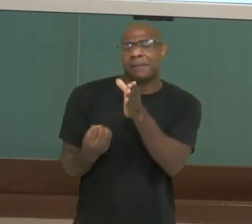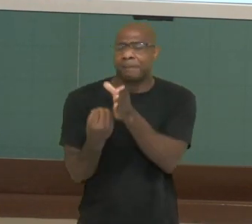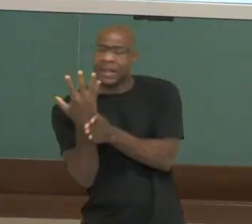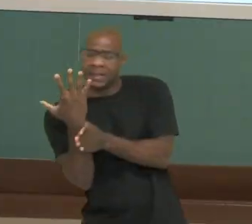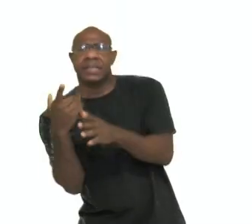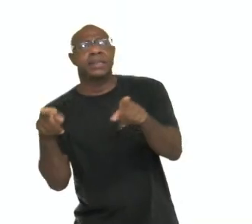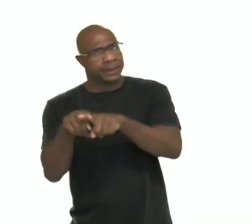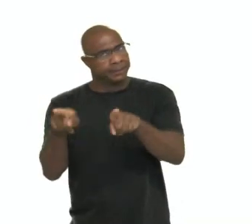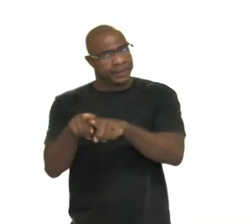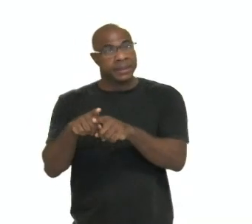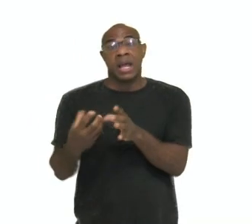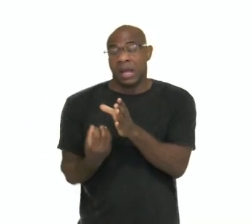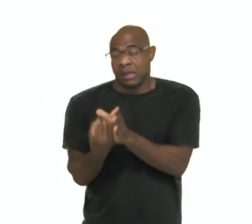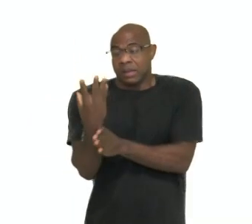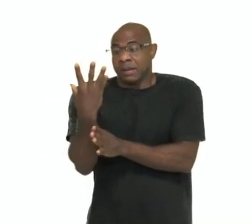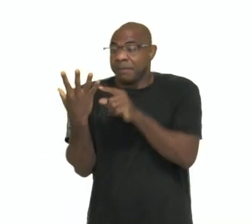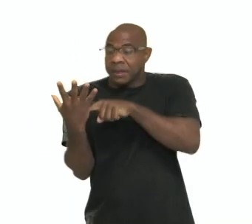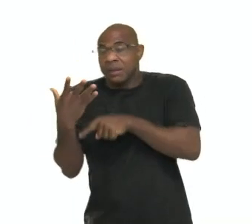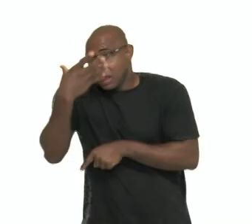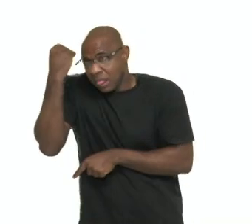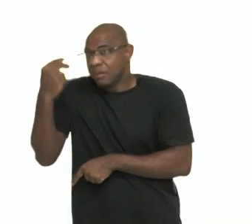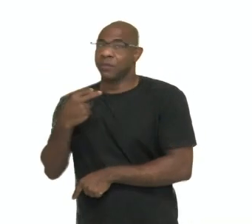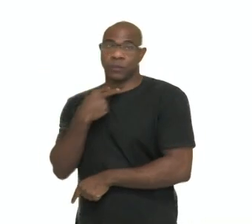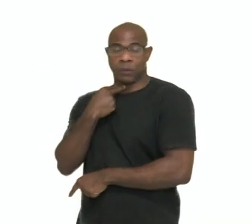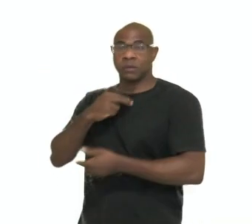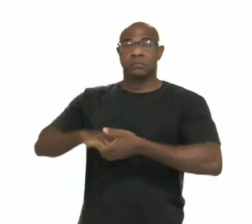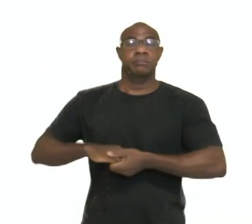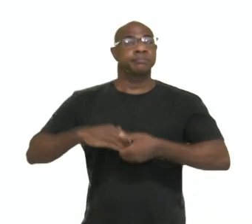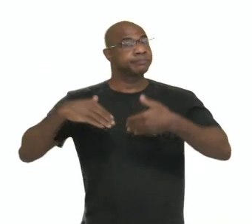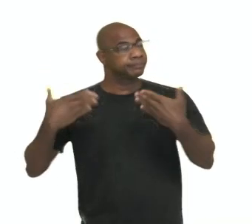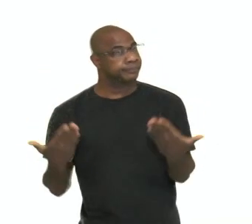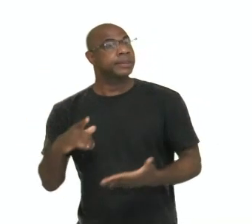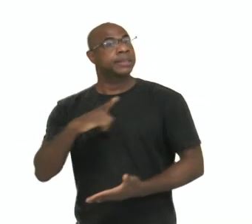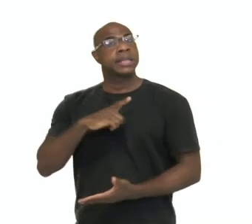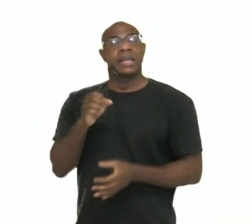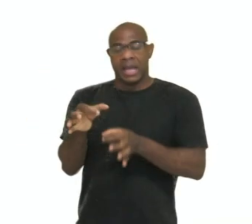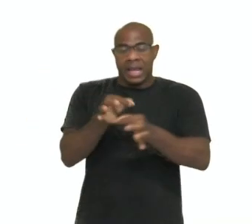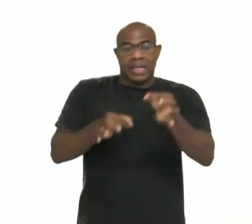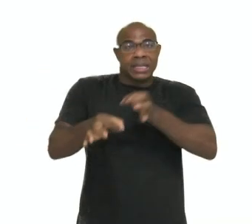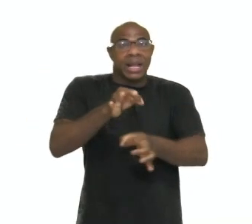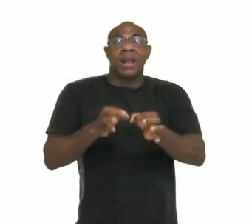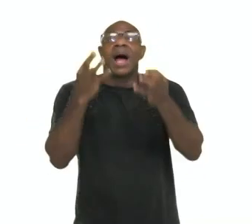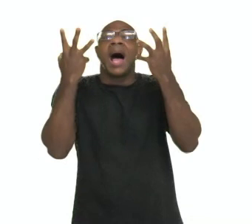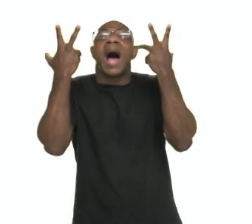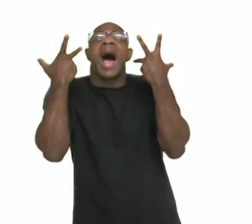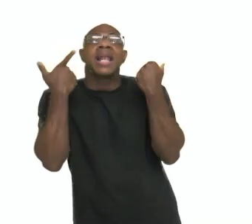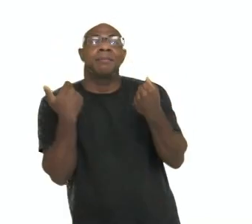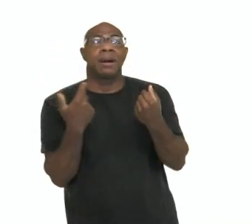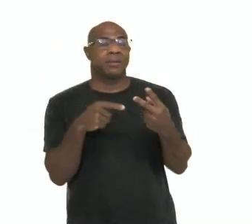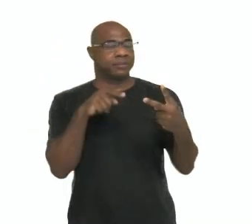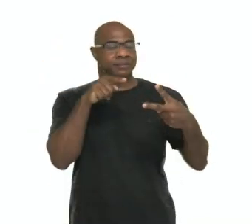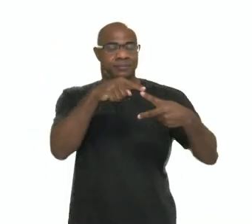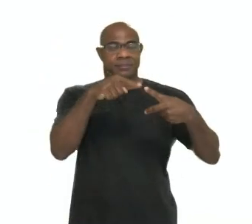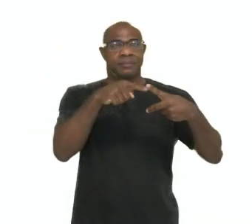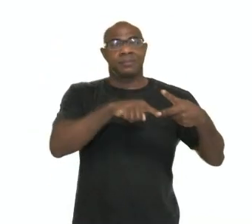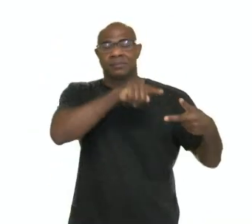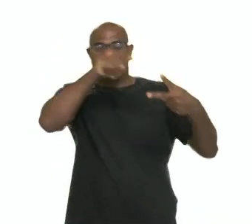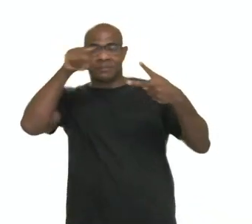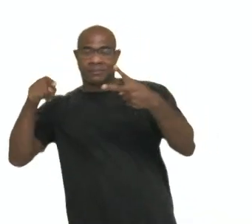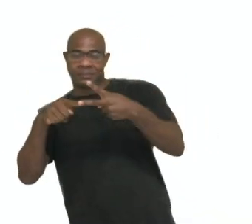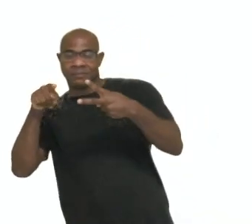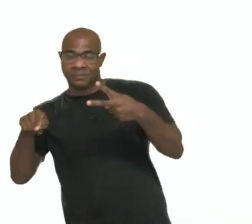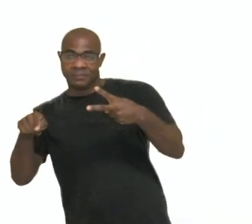podemos esquecer das plantas. Então, aqui nós temos uma célula animal. E aqui nós temos uma